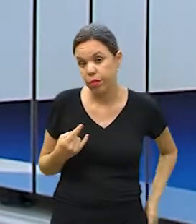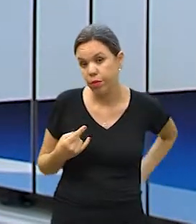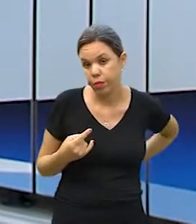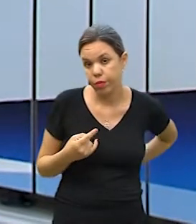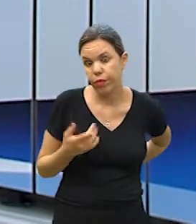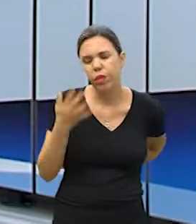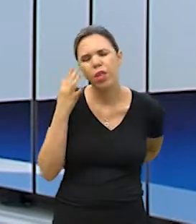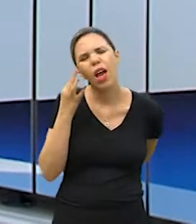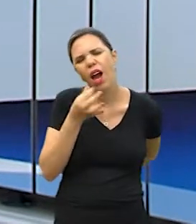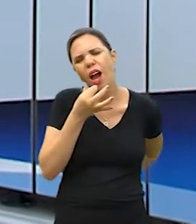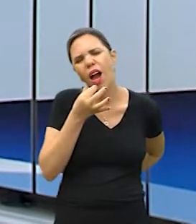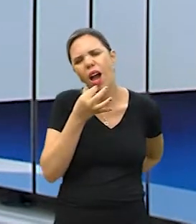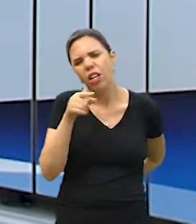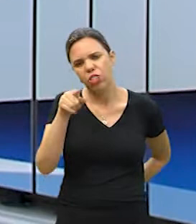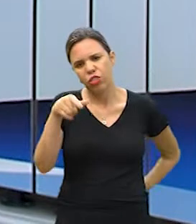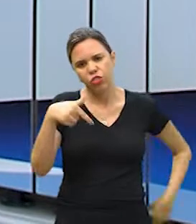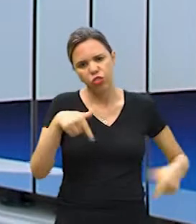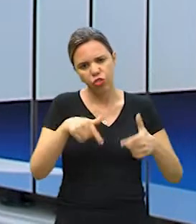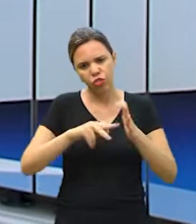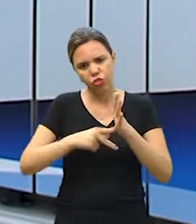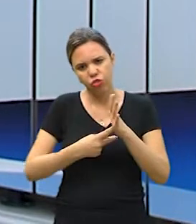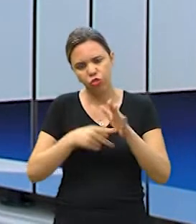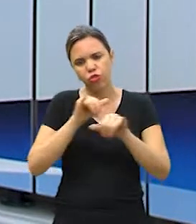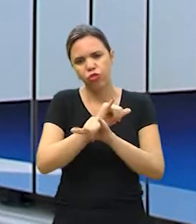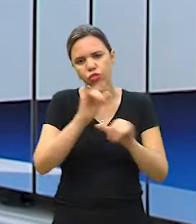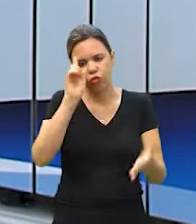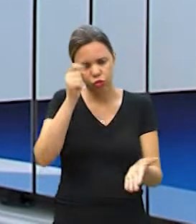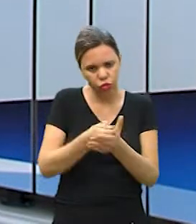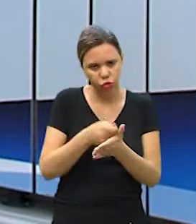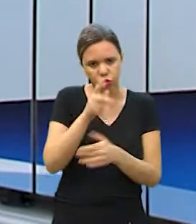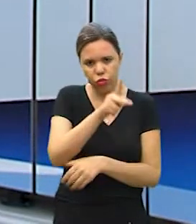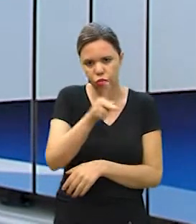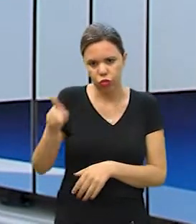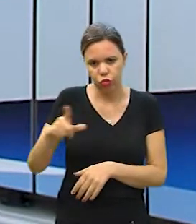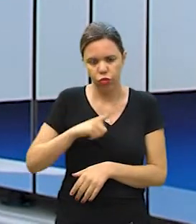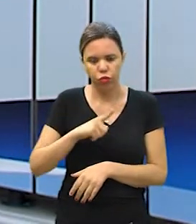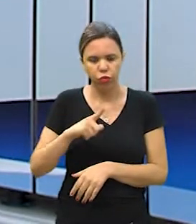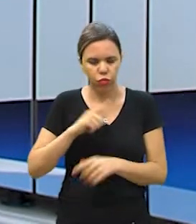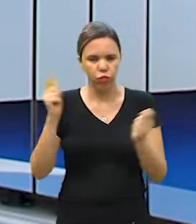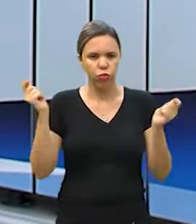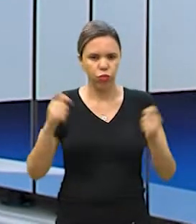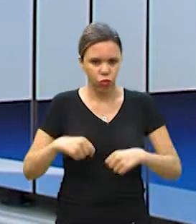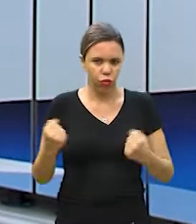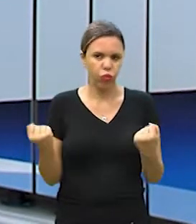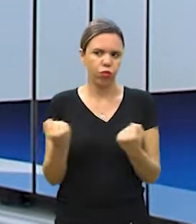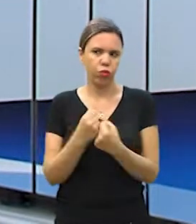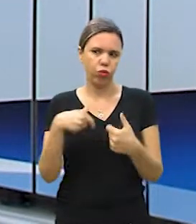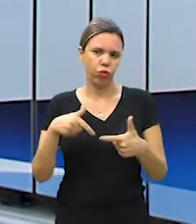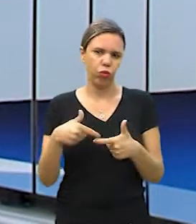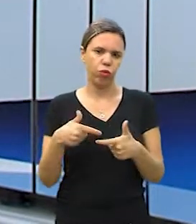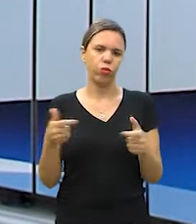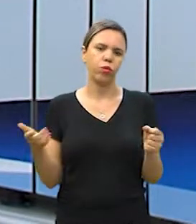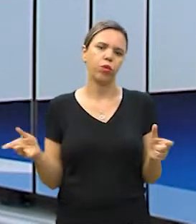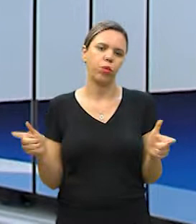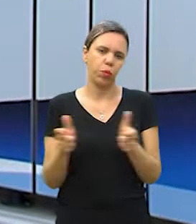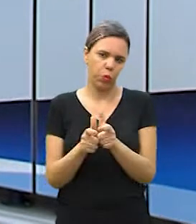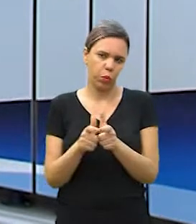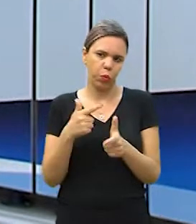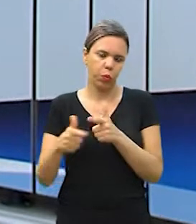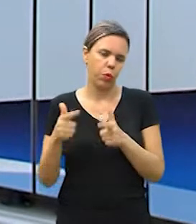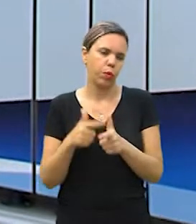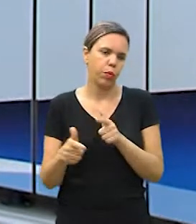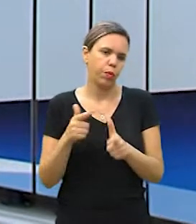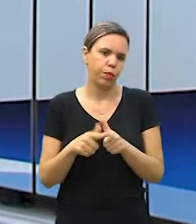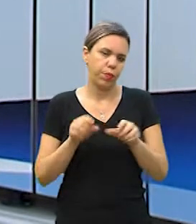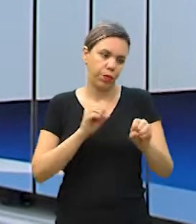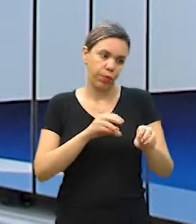máscara, enfim. Como é que foi o trabalho do sindicato de garantir aos professores condições de trabalho para minimizar